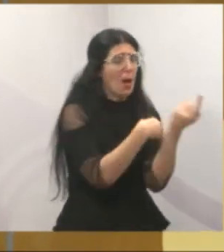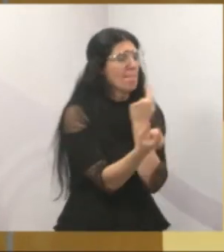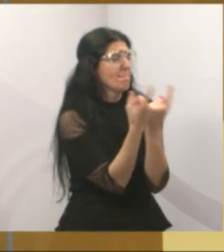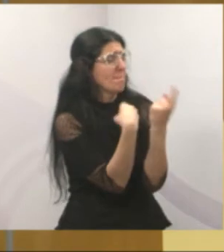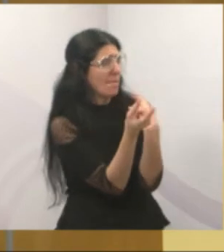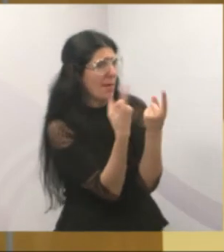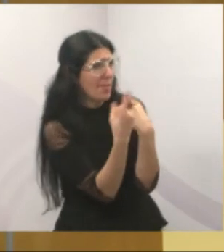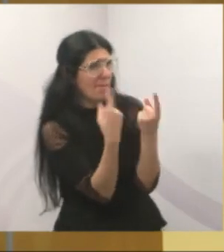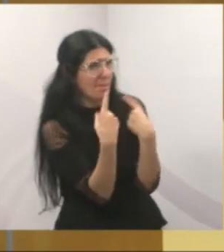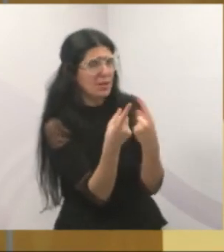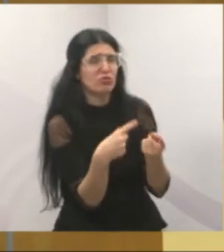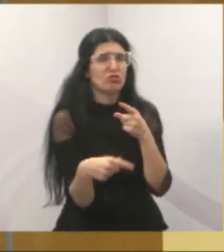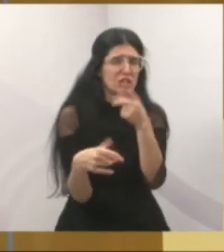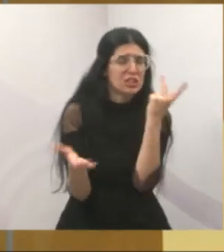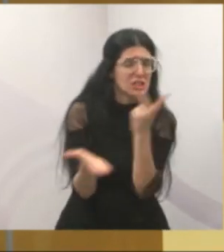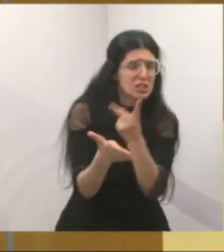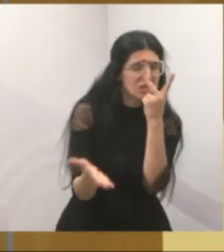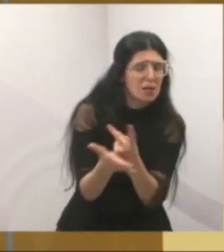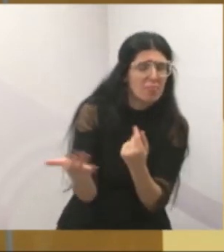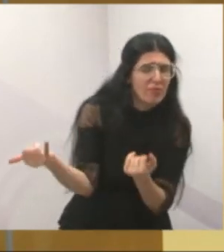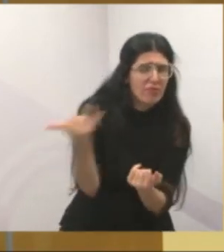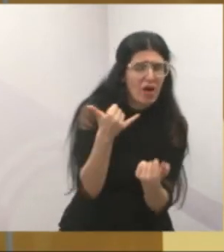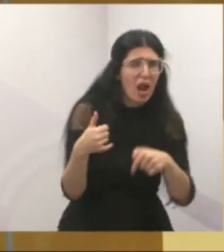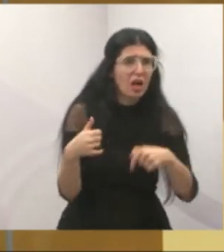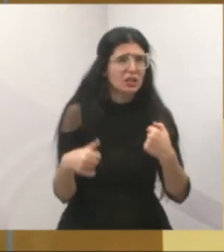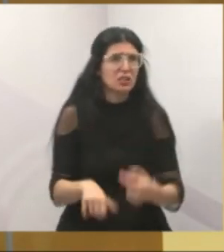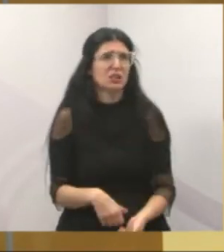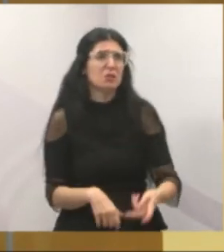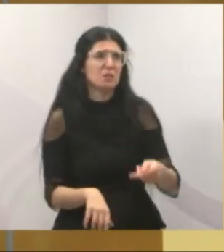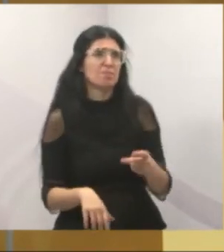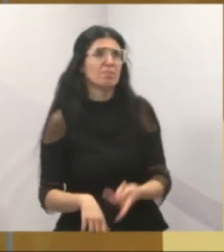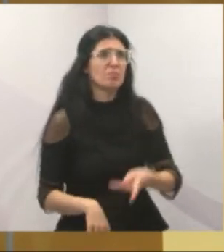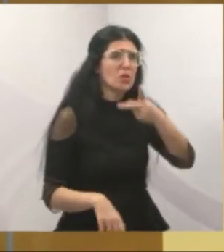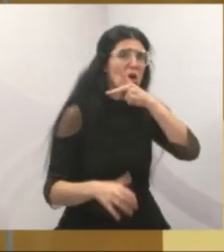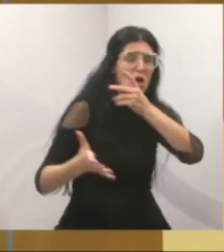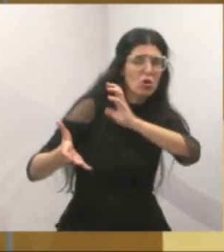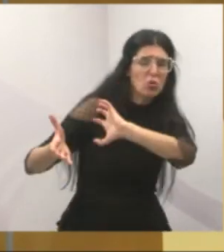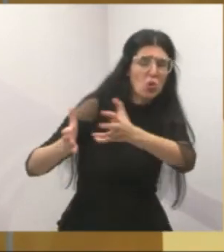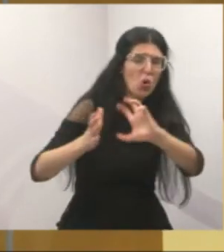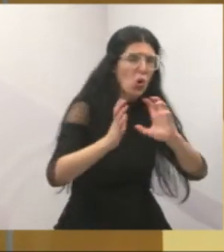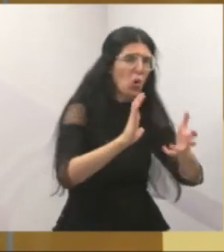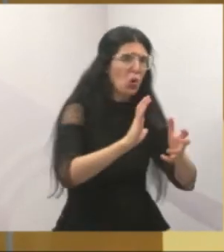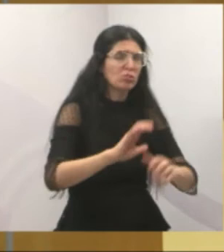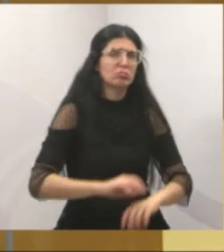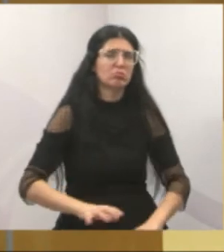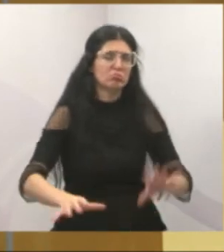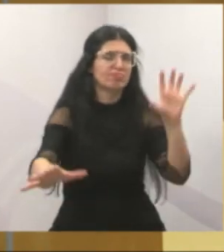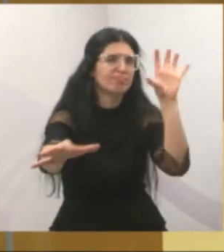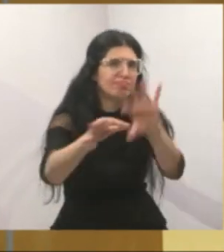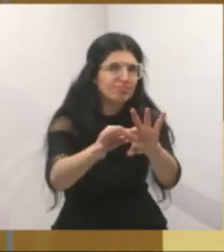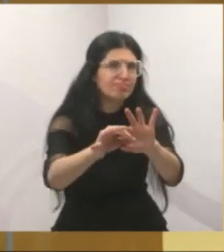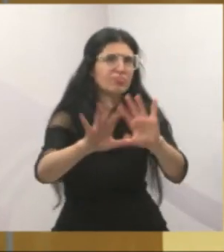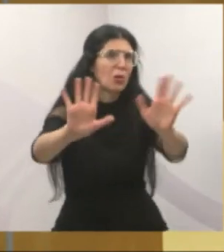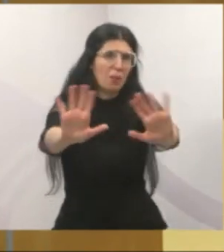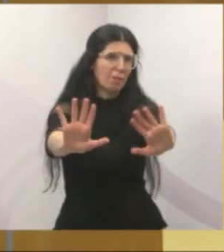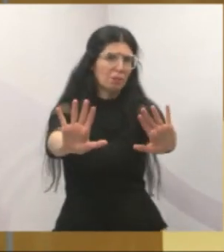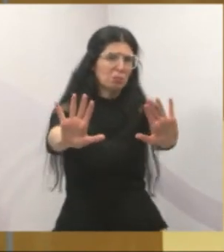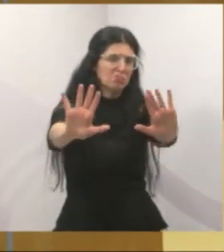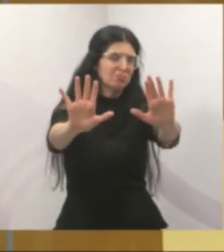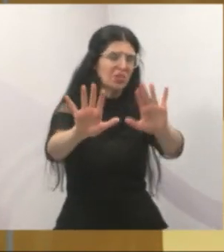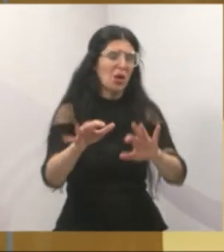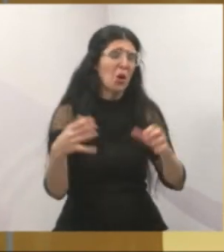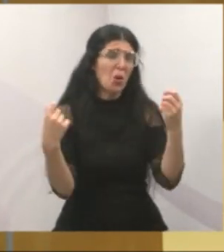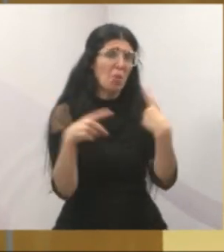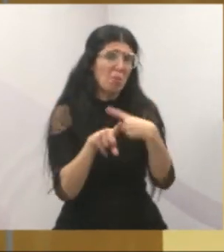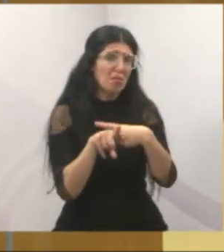conversávamos e você sempre me dizia aqui que as bandeiras da transparência e da honestidade estavam acima dos interesses